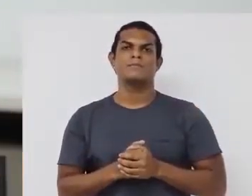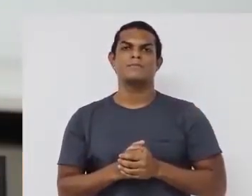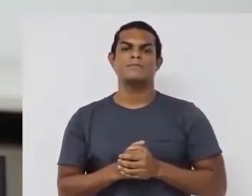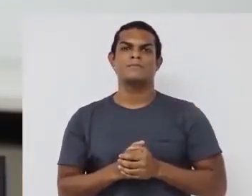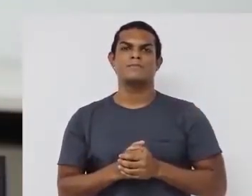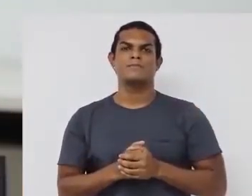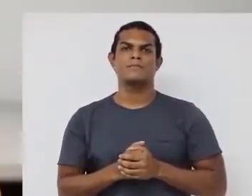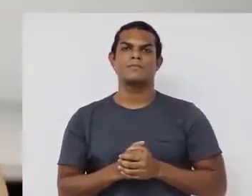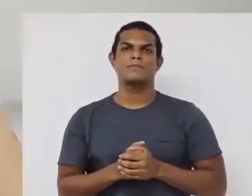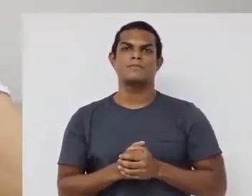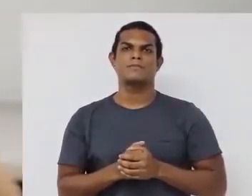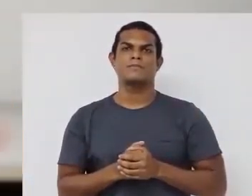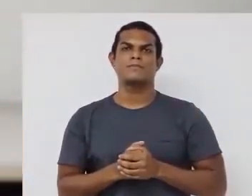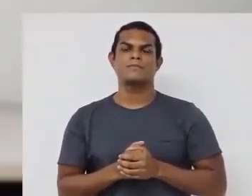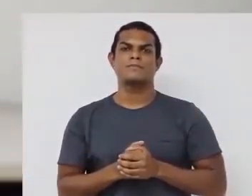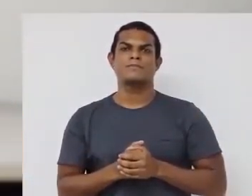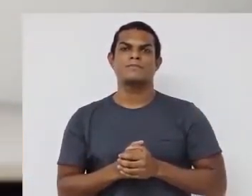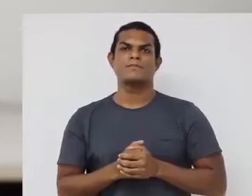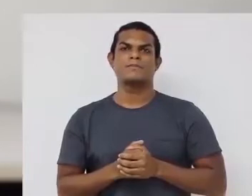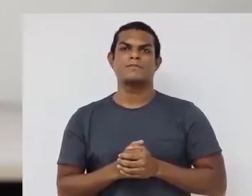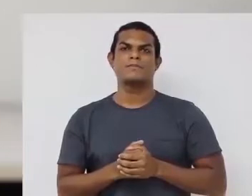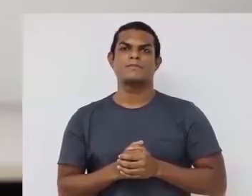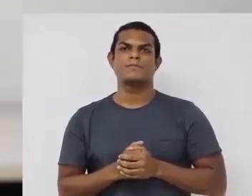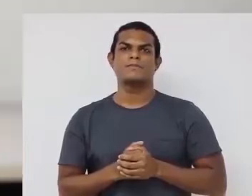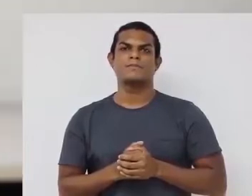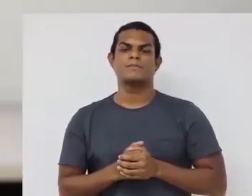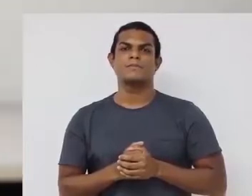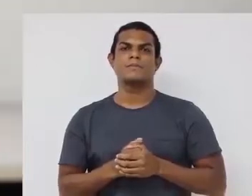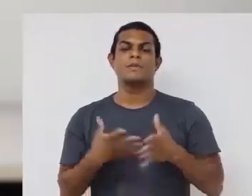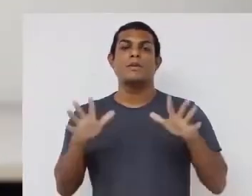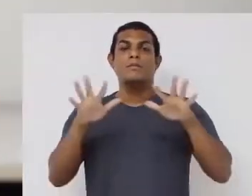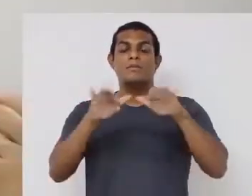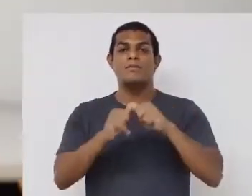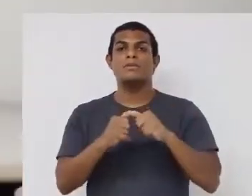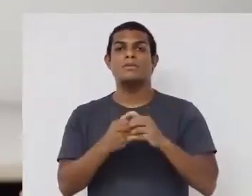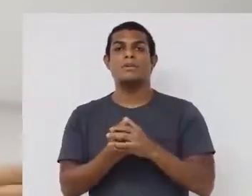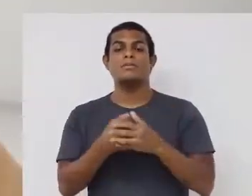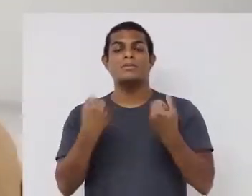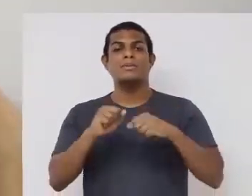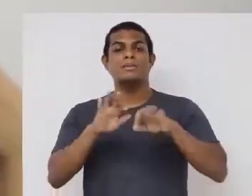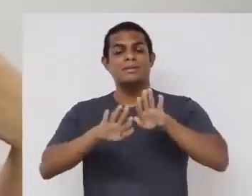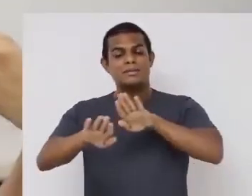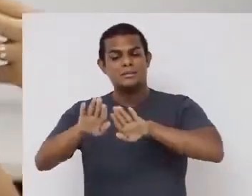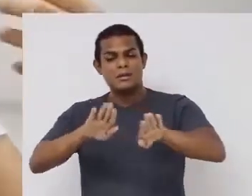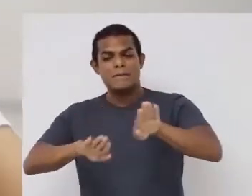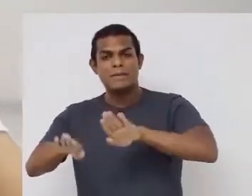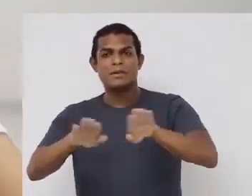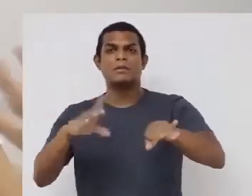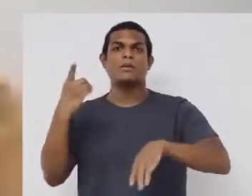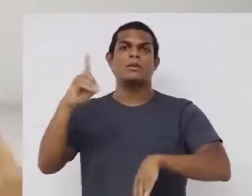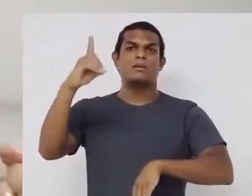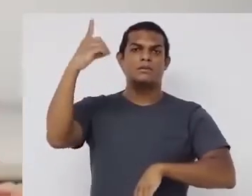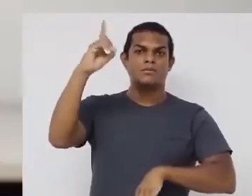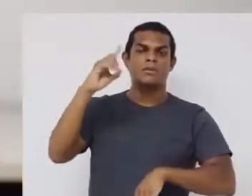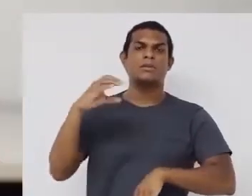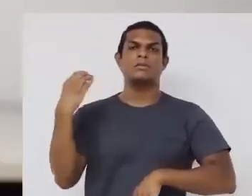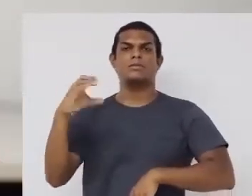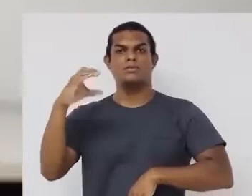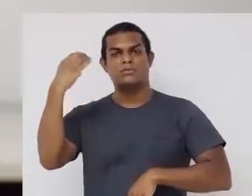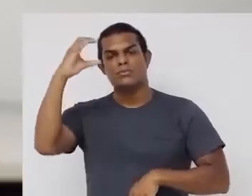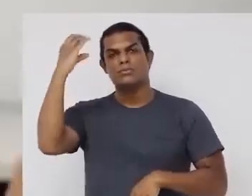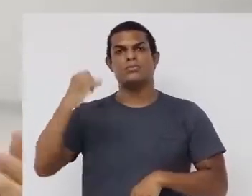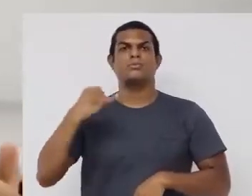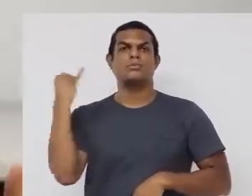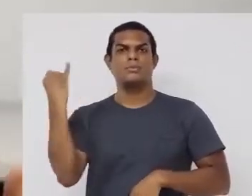em outro lugar. E aí, só para que a gente conclua, a separação de despesa, de custo, é